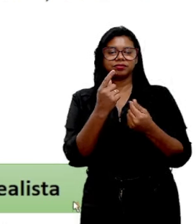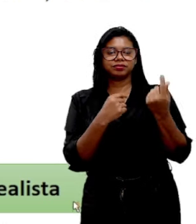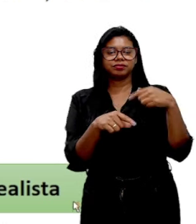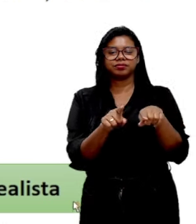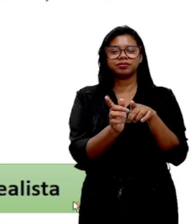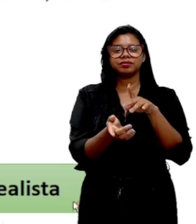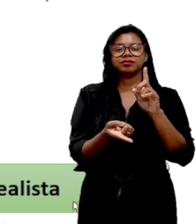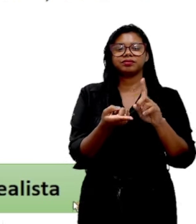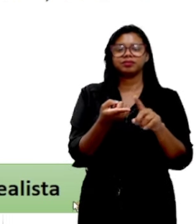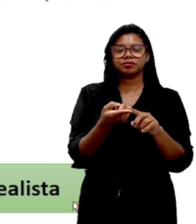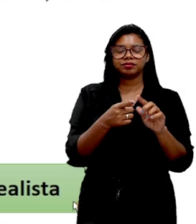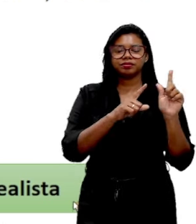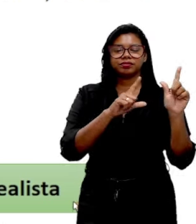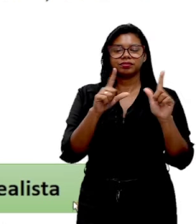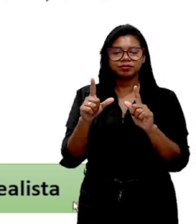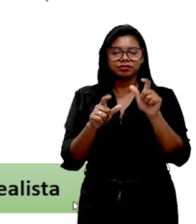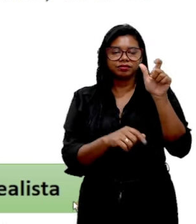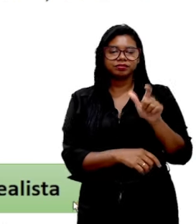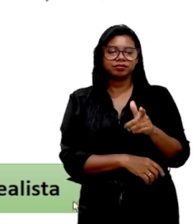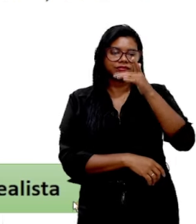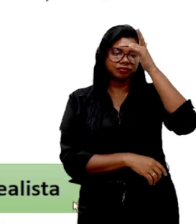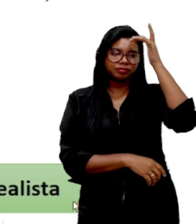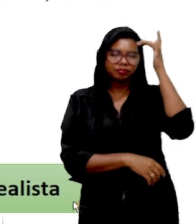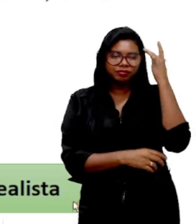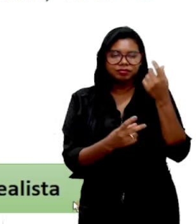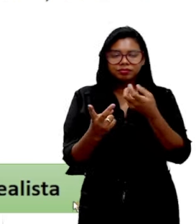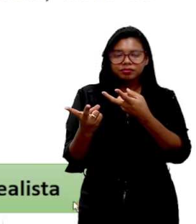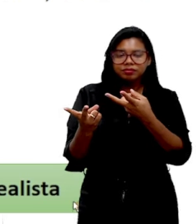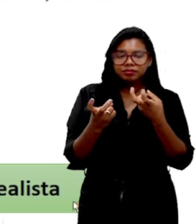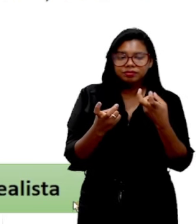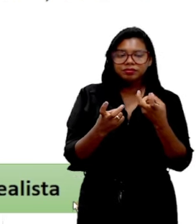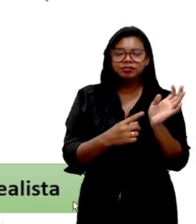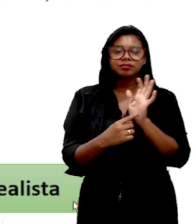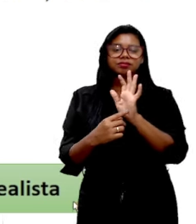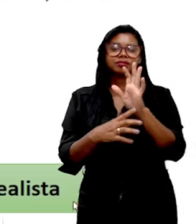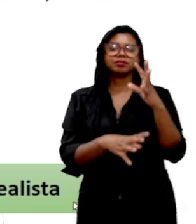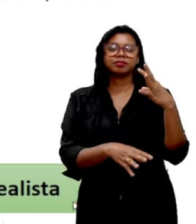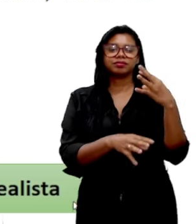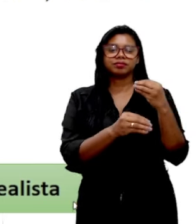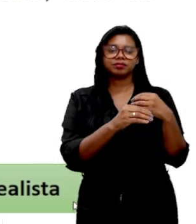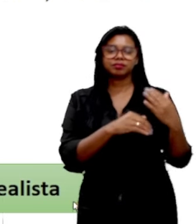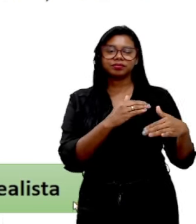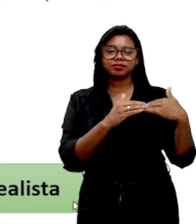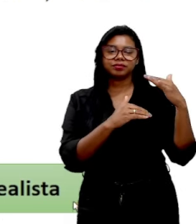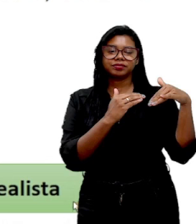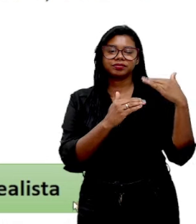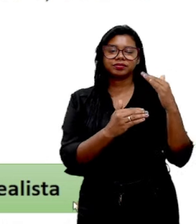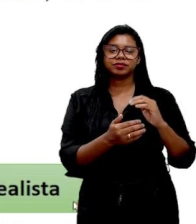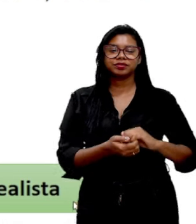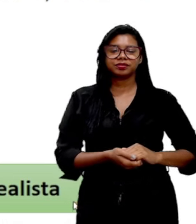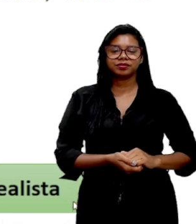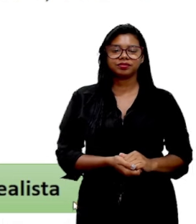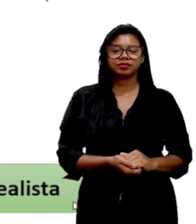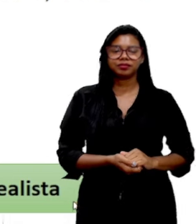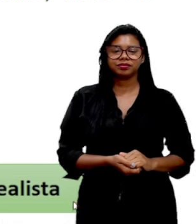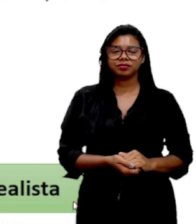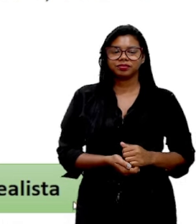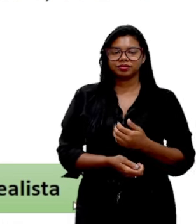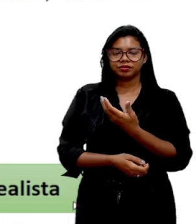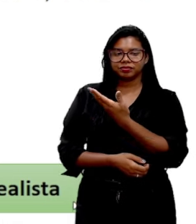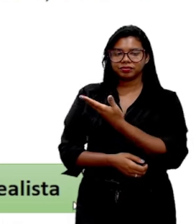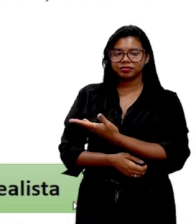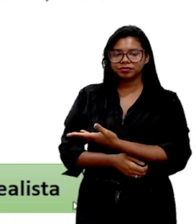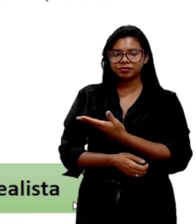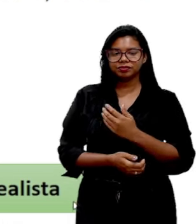é essencial que o negociador identifique os possíveis cenários que podem se desenvolver. Essencialmente, deve-se levar em